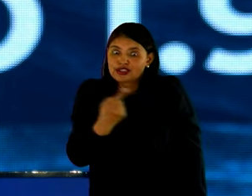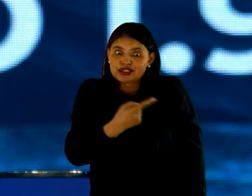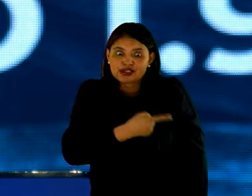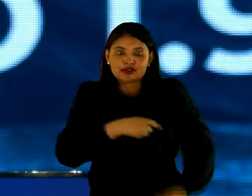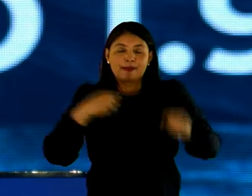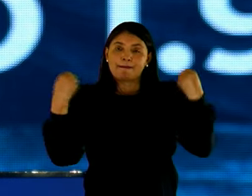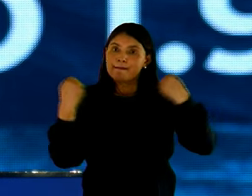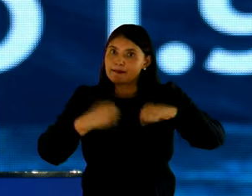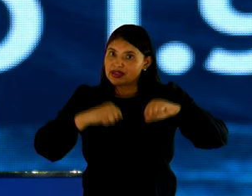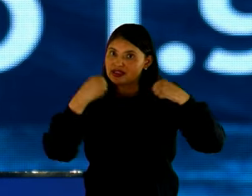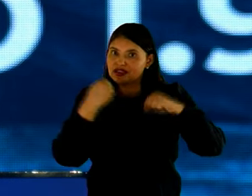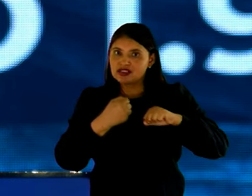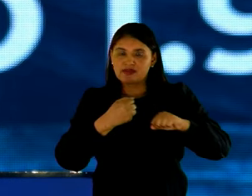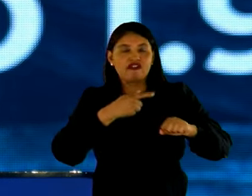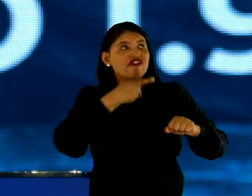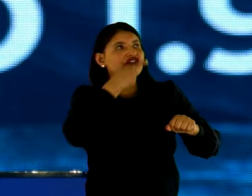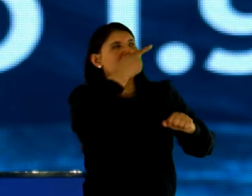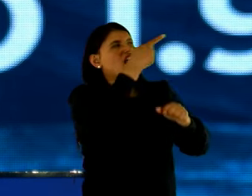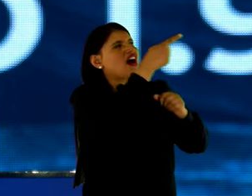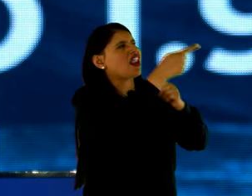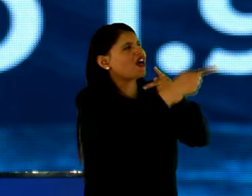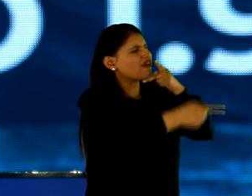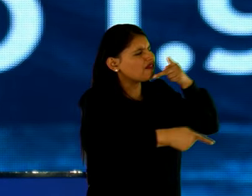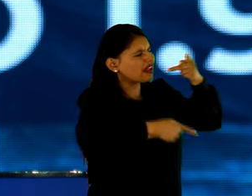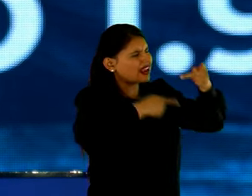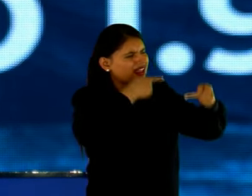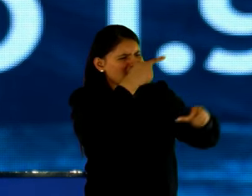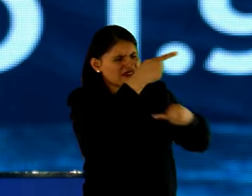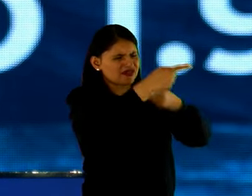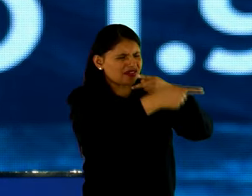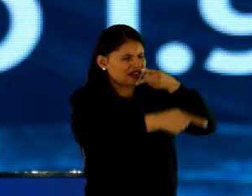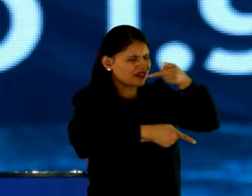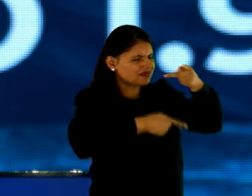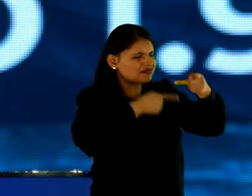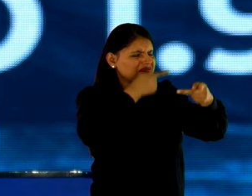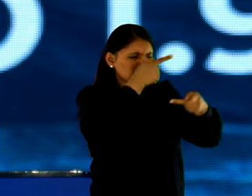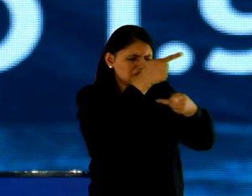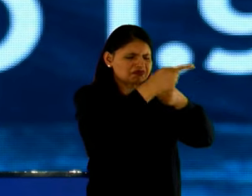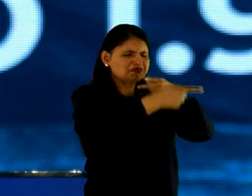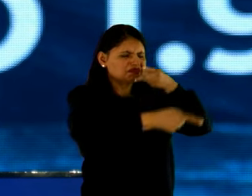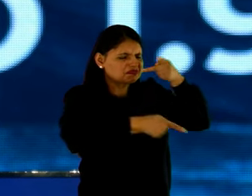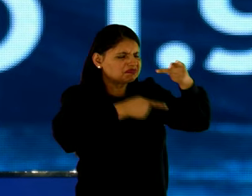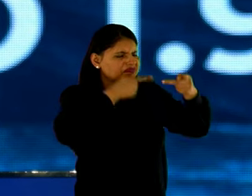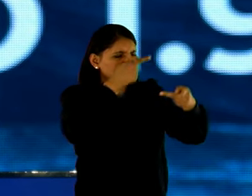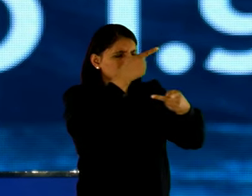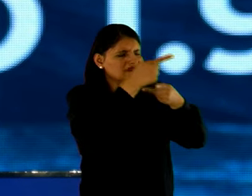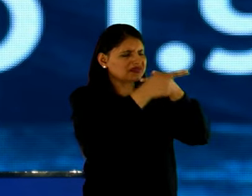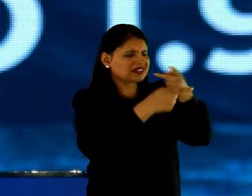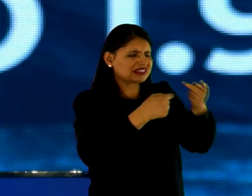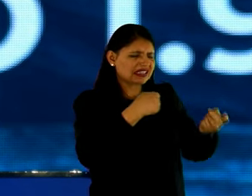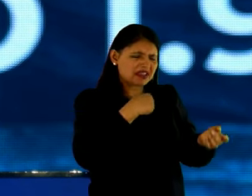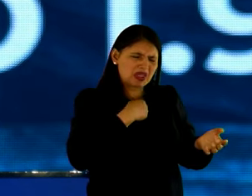boca. A partir do momento que você confessa, ó o que acontece.